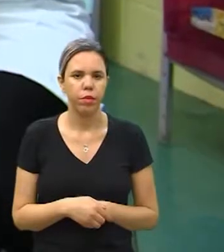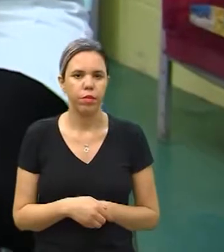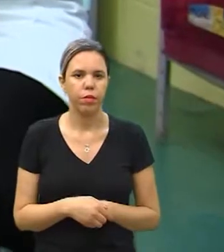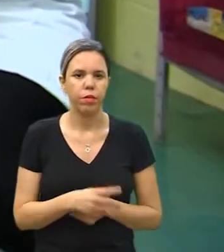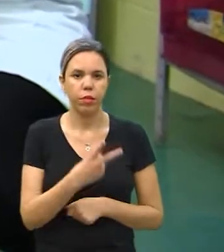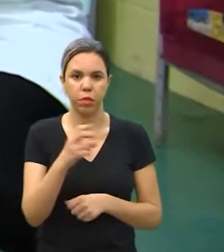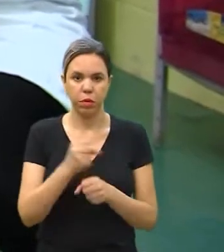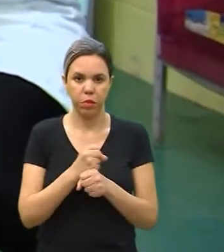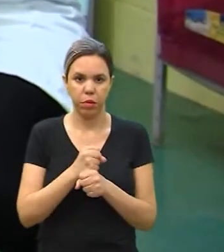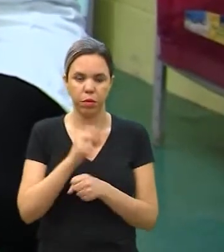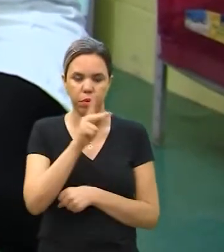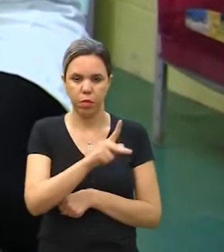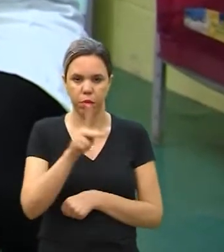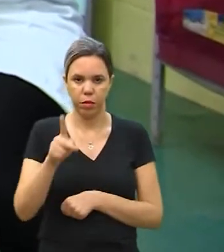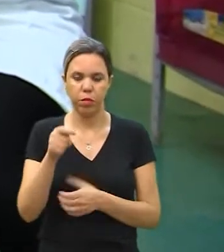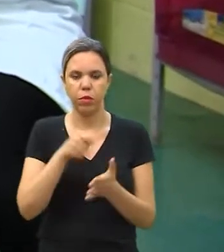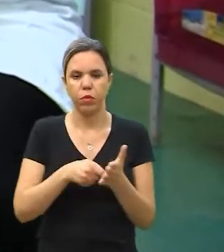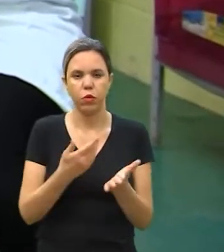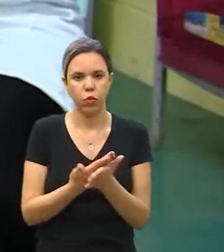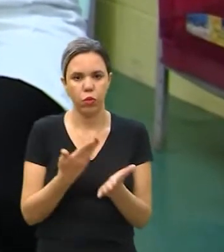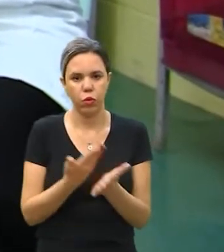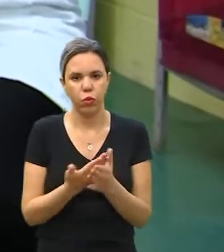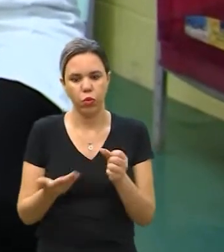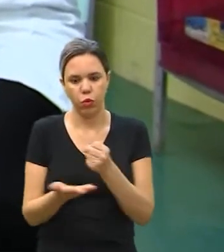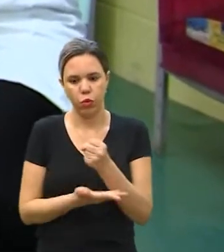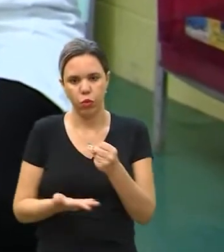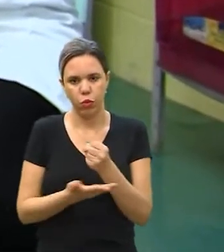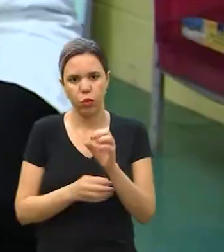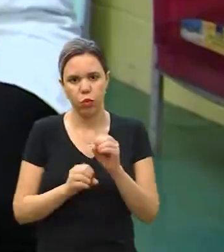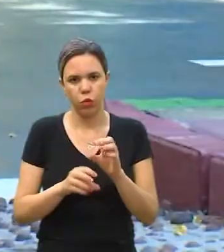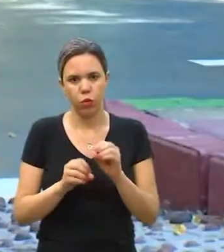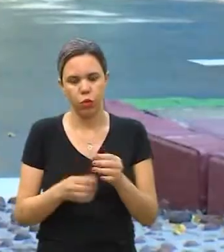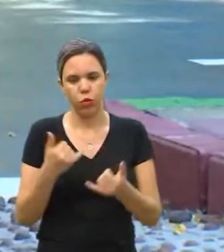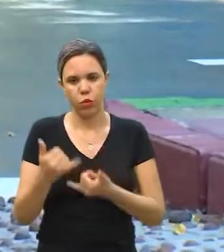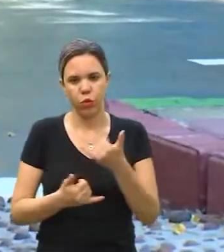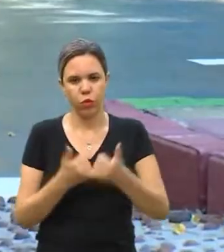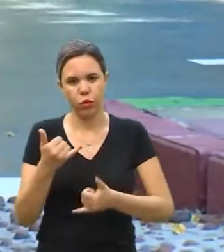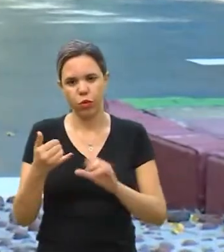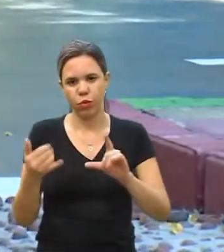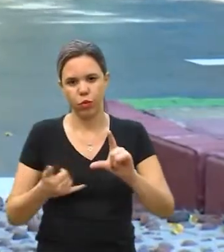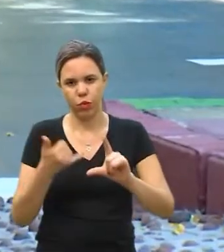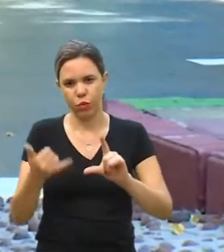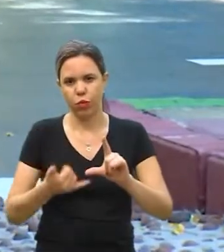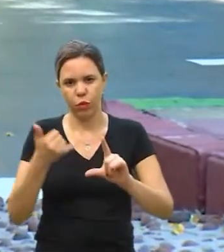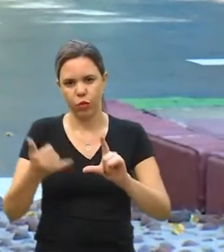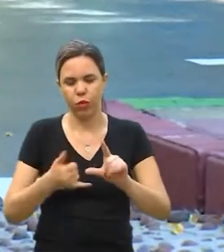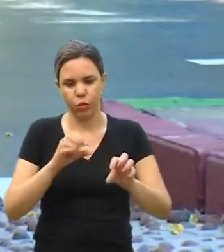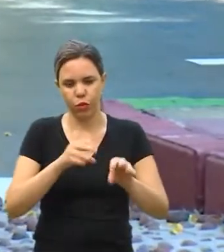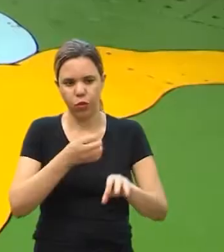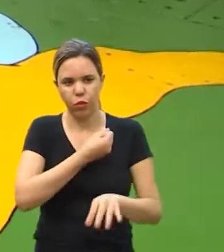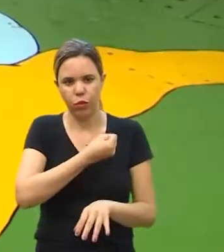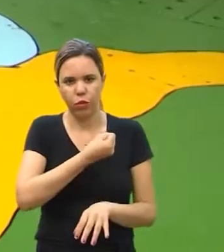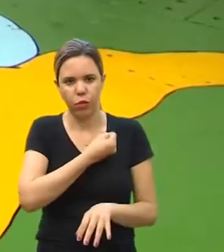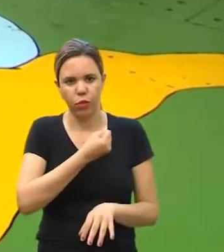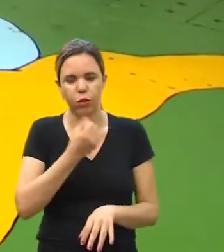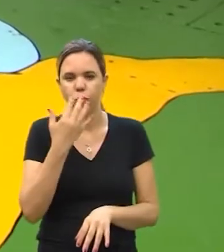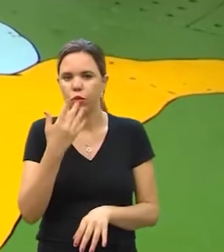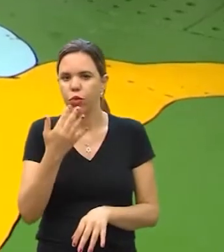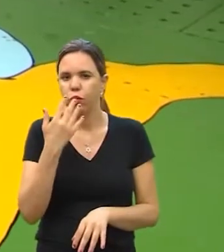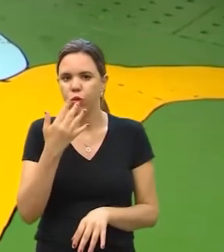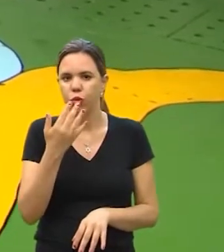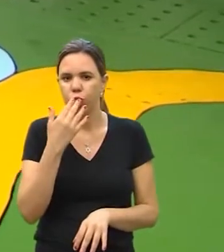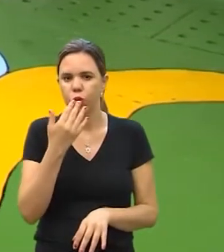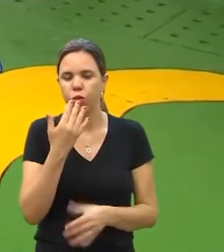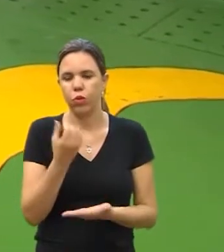Há 20 anos, a professora se dedica à educação básica. Por meio de brincadeiras lúdicas, ela ensina os números, as cores,